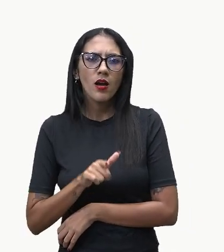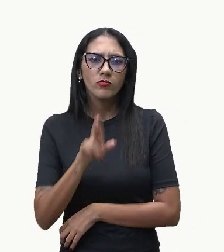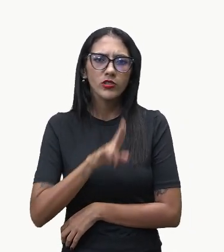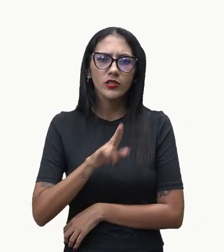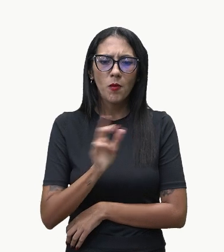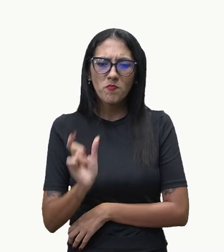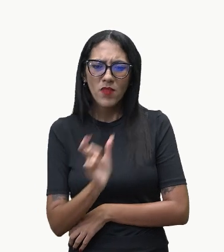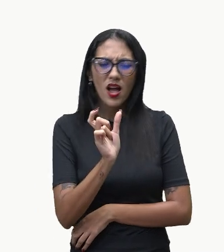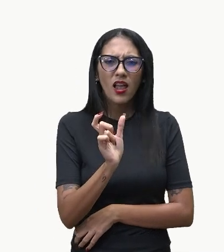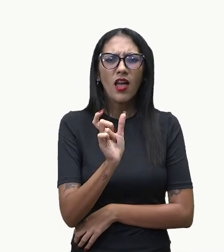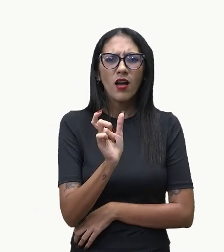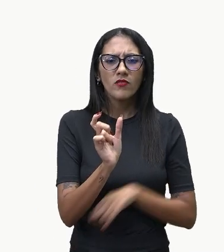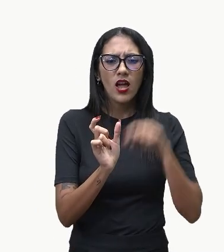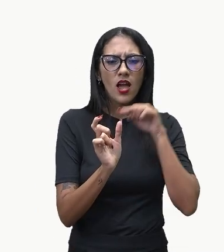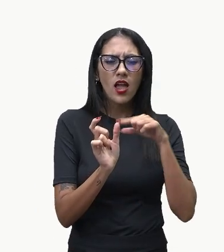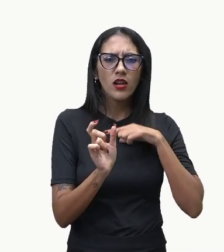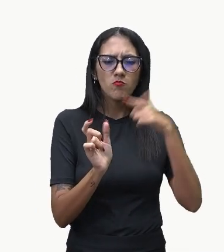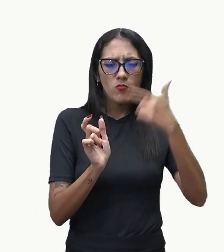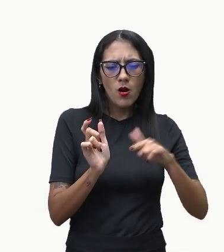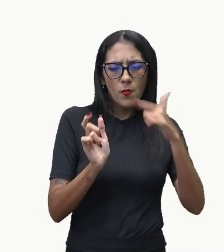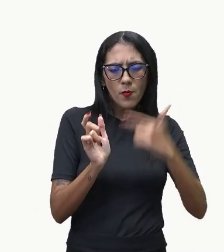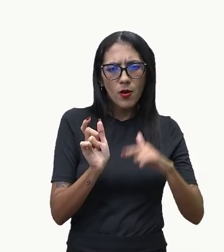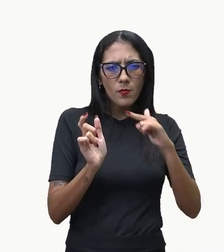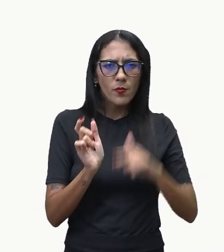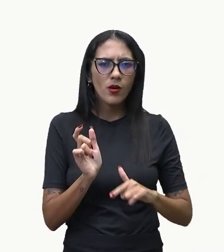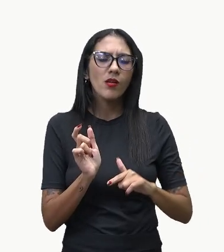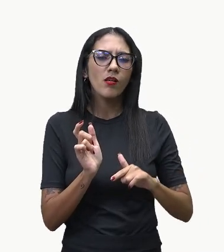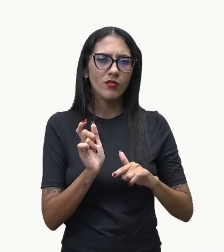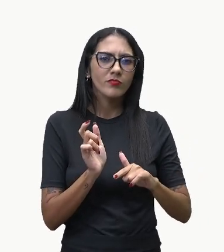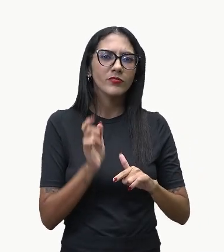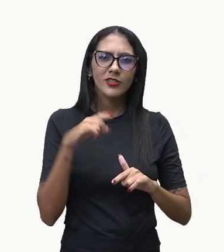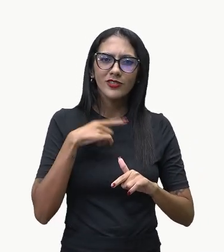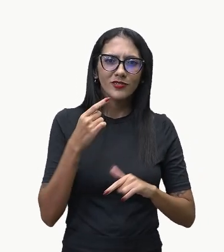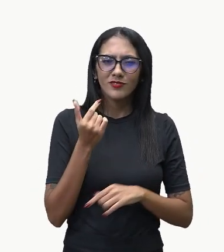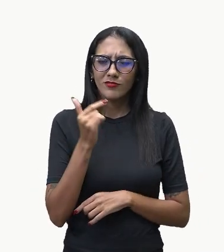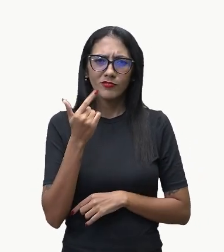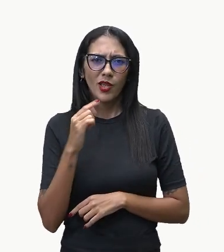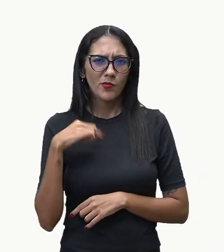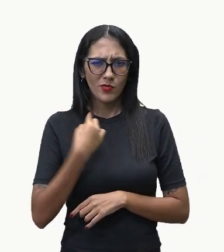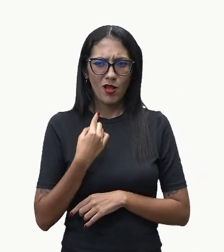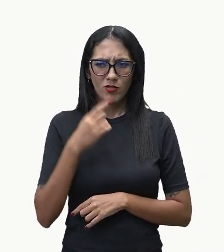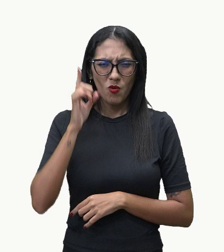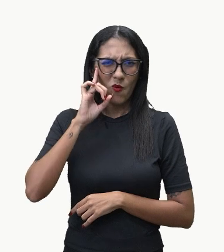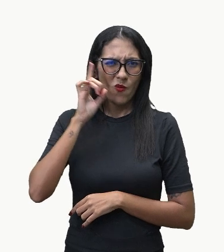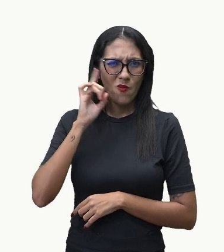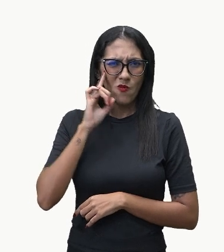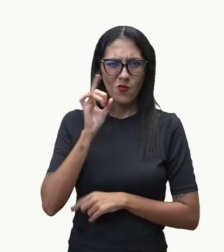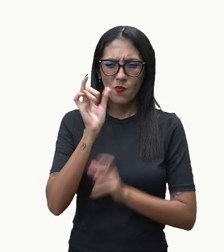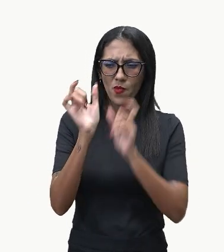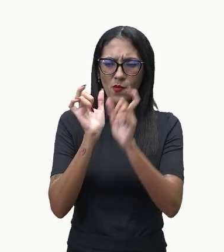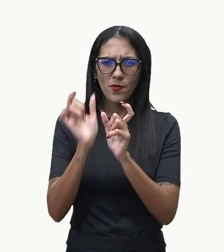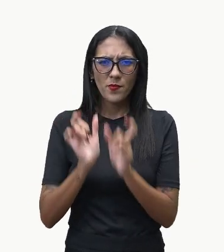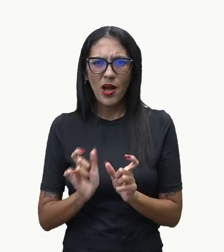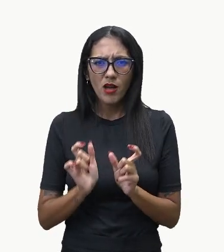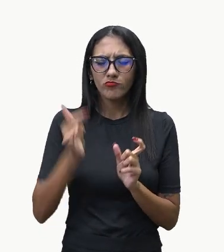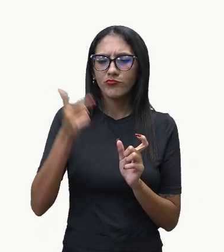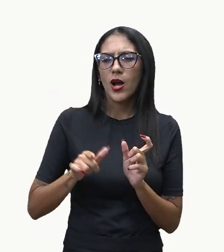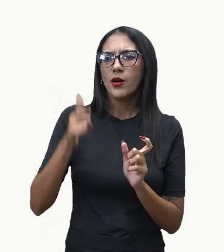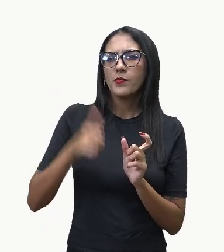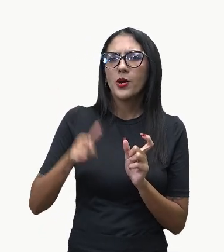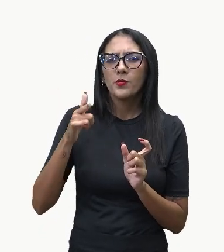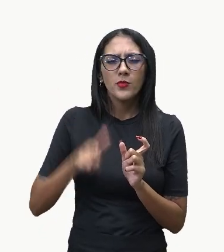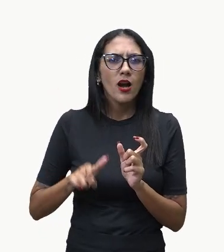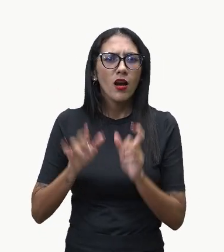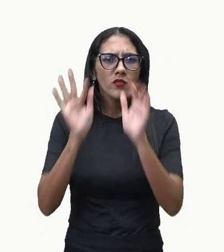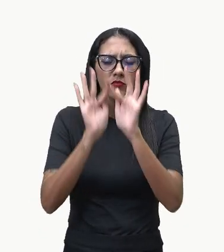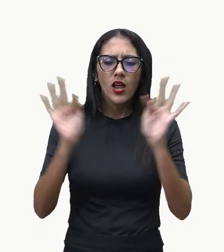mesmo elemento, que isso também não é o que costuma acontecer no cotidiano, ficar repetindo o tempo todo o mesmo